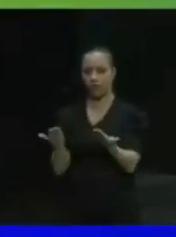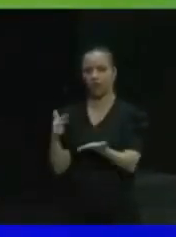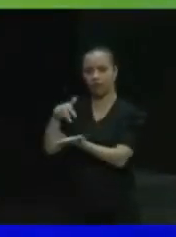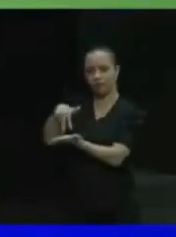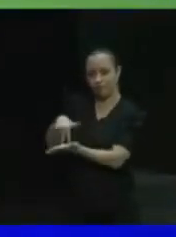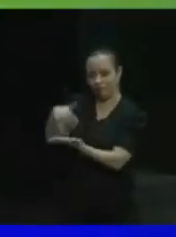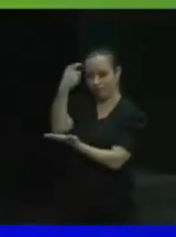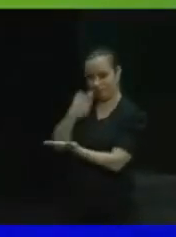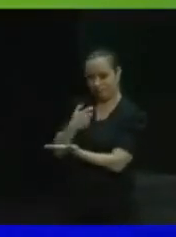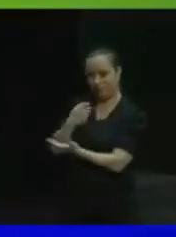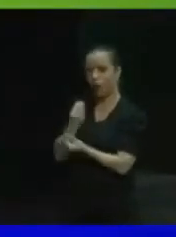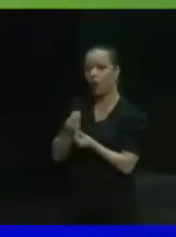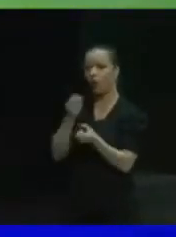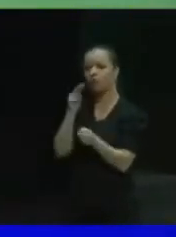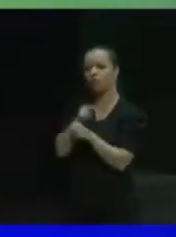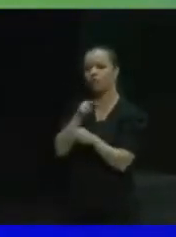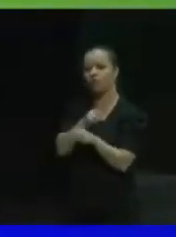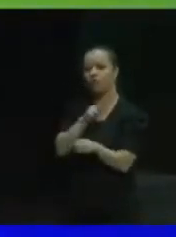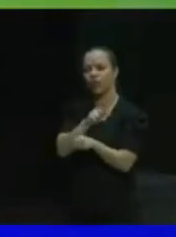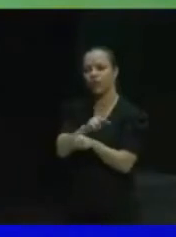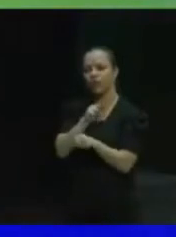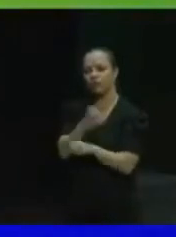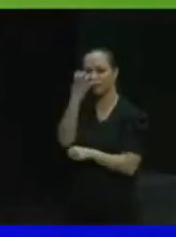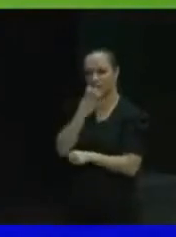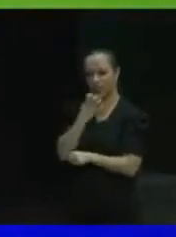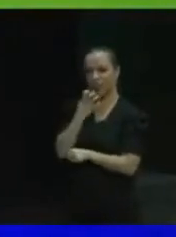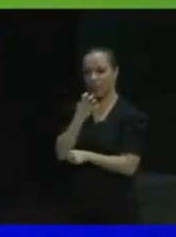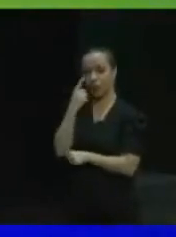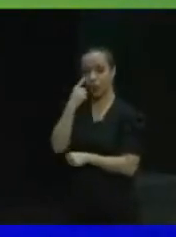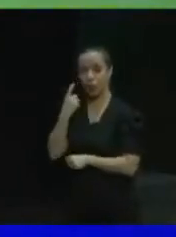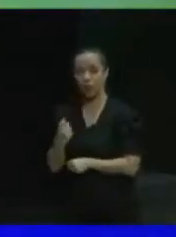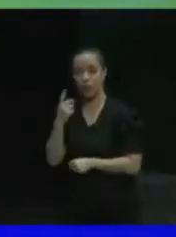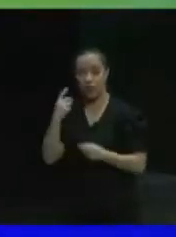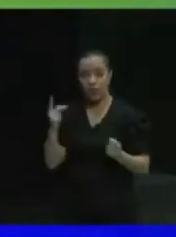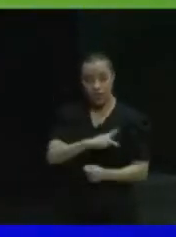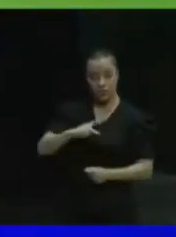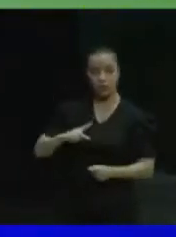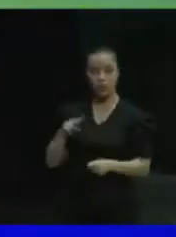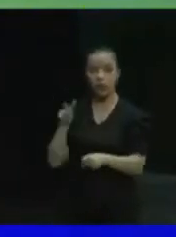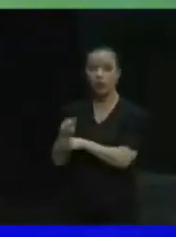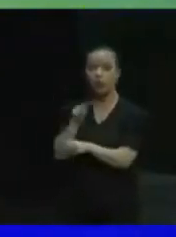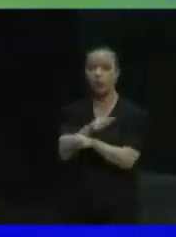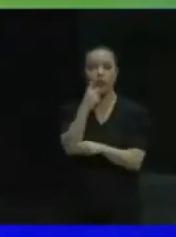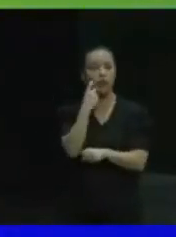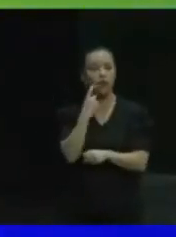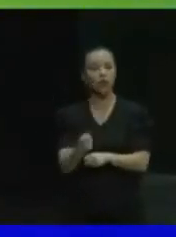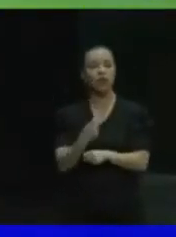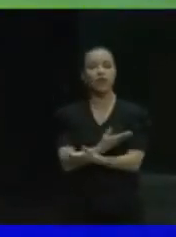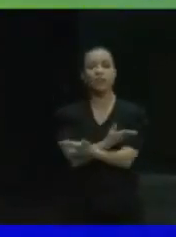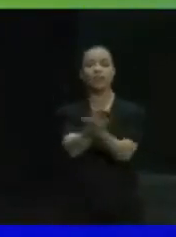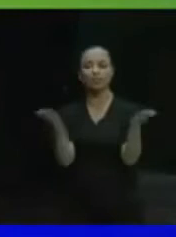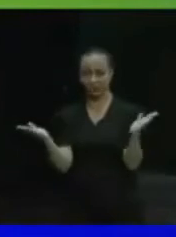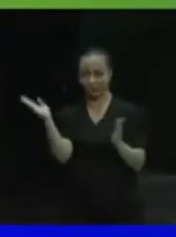atuar como um guardião vigoroso do interesse público, como um protetor dos direitos de todos os brasileiros e